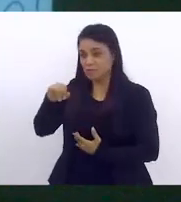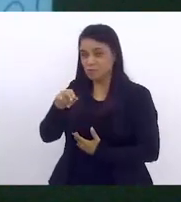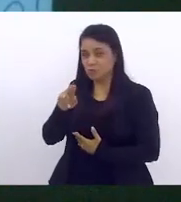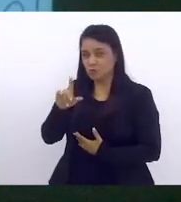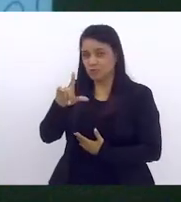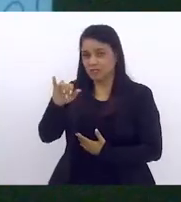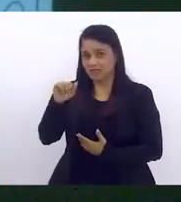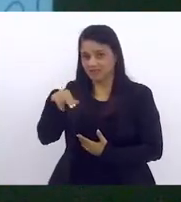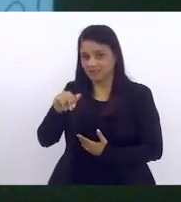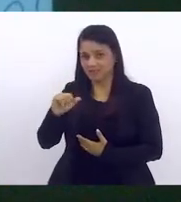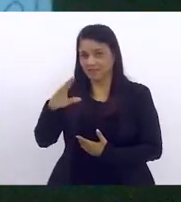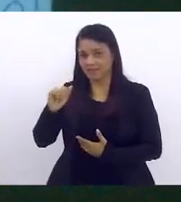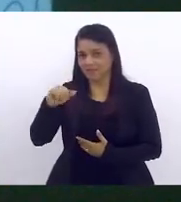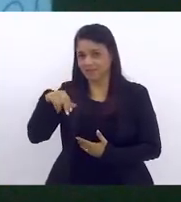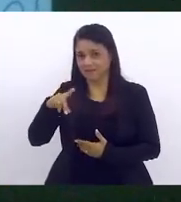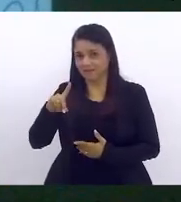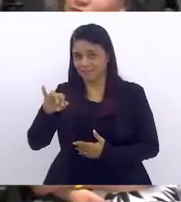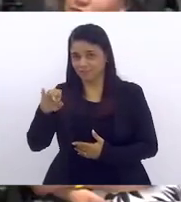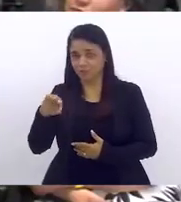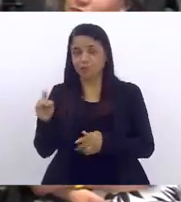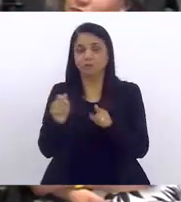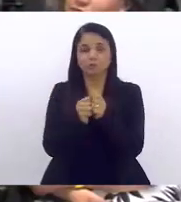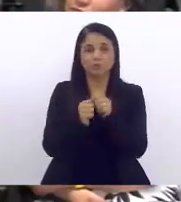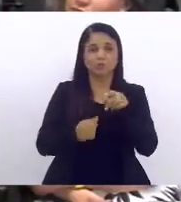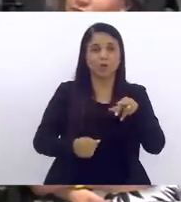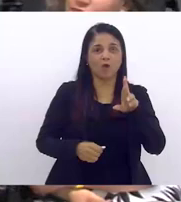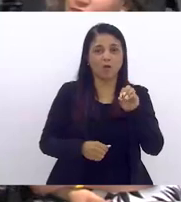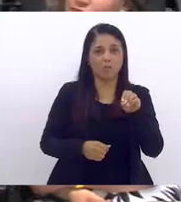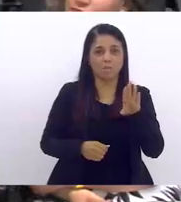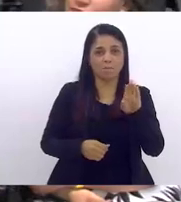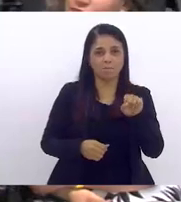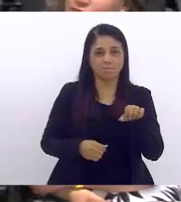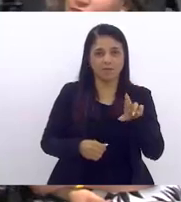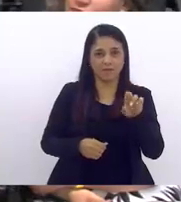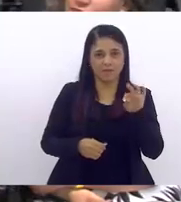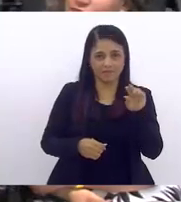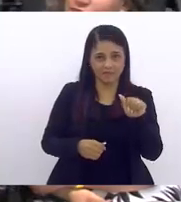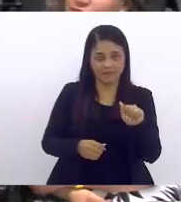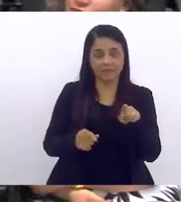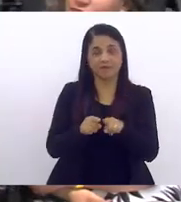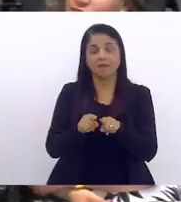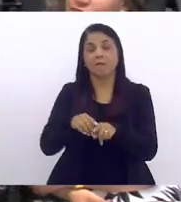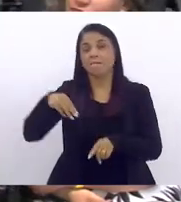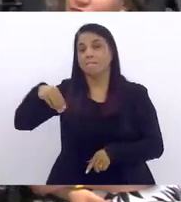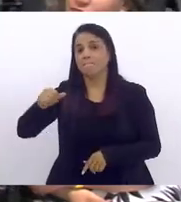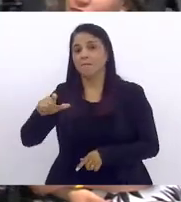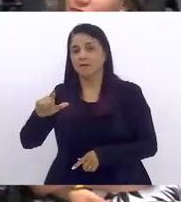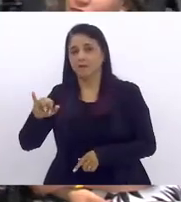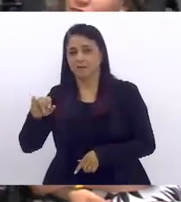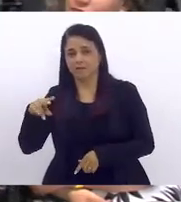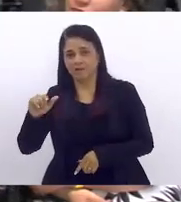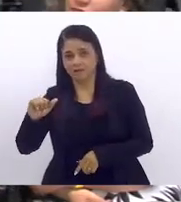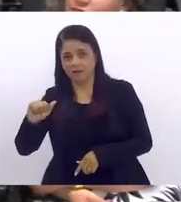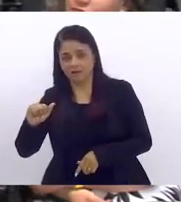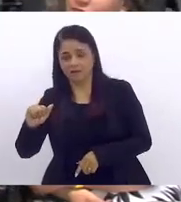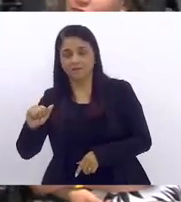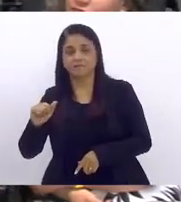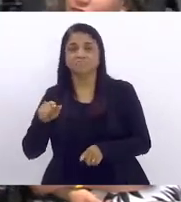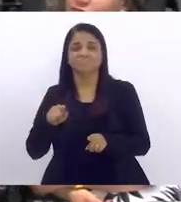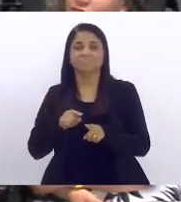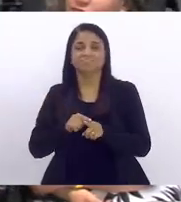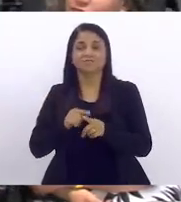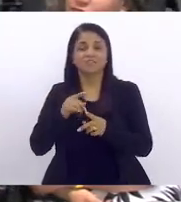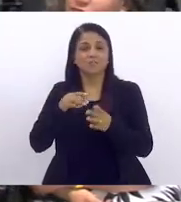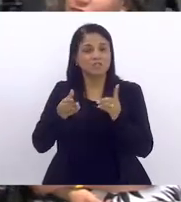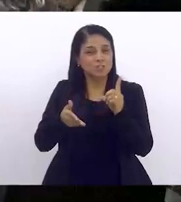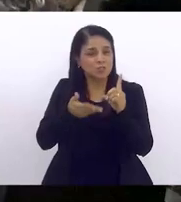nessa construção, com Roberta Calabria, com Malila, né? Com Malila, então,